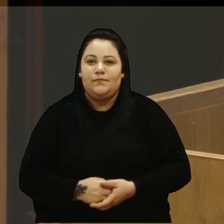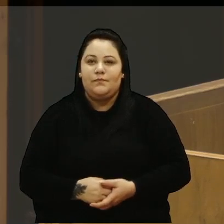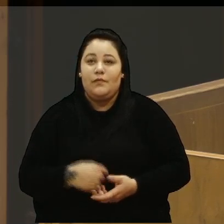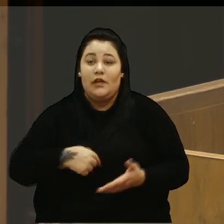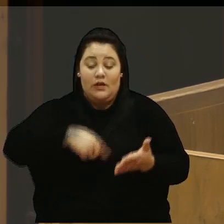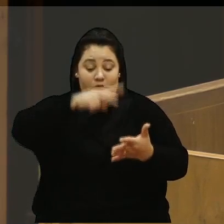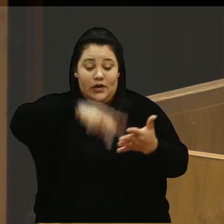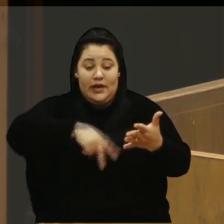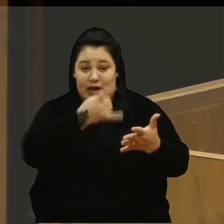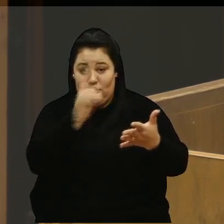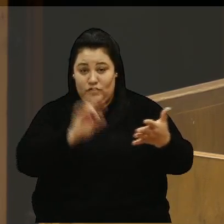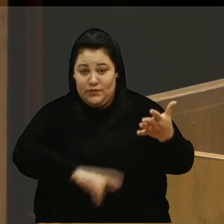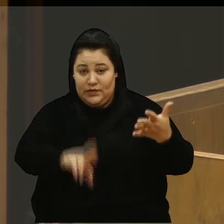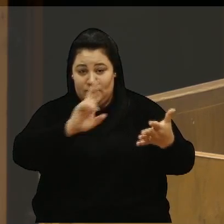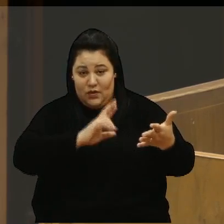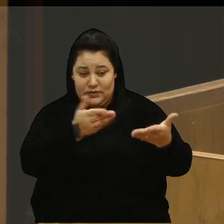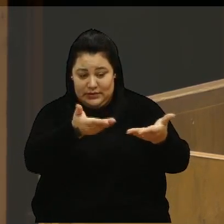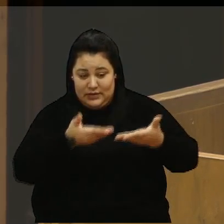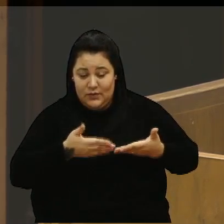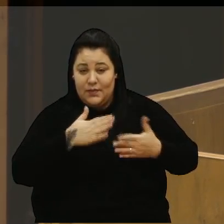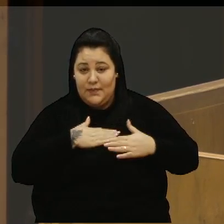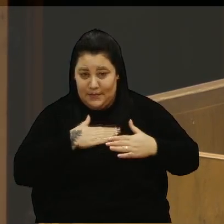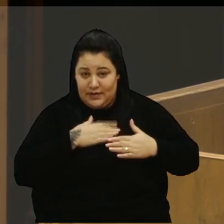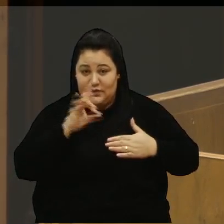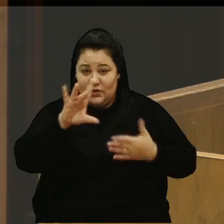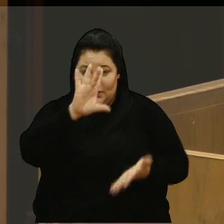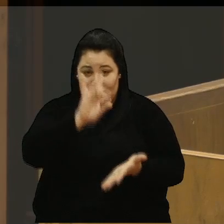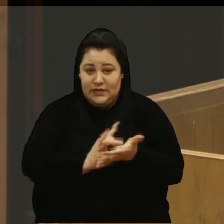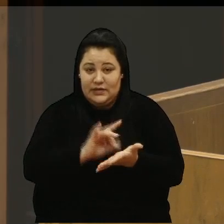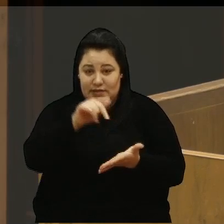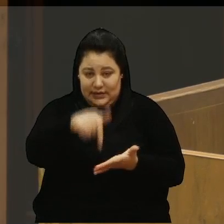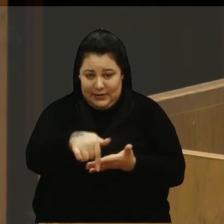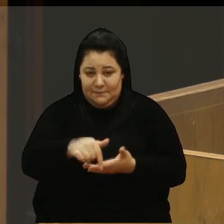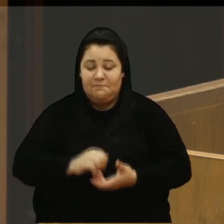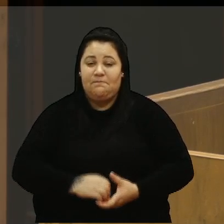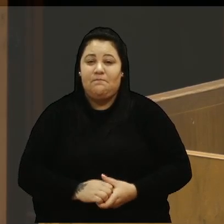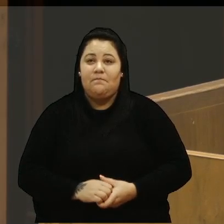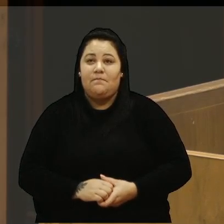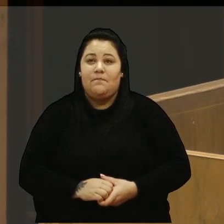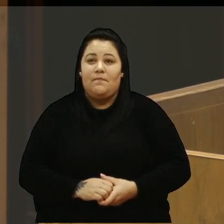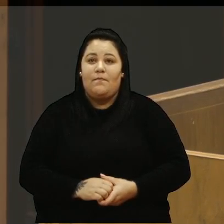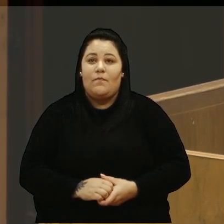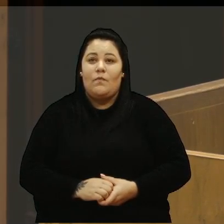resposta que ele me deu, para que fique registrado nos anais da Câmara aqui. Deixa eu achar ele.